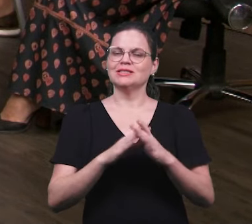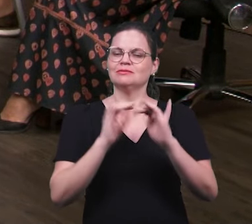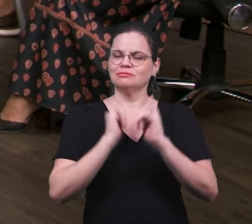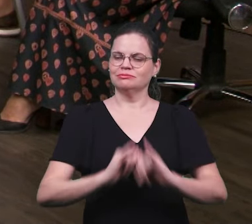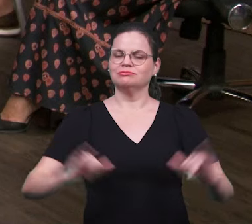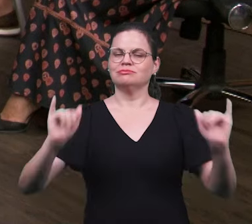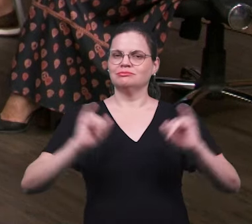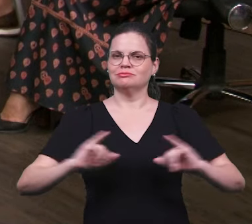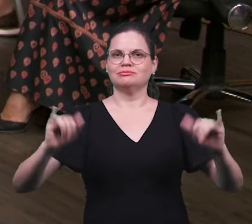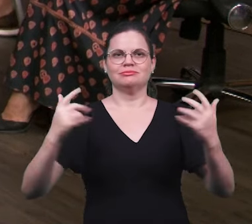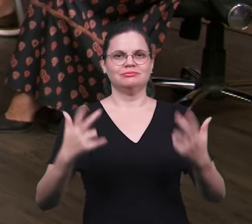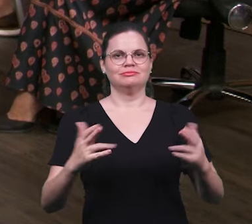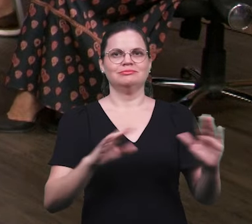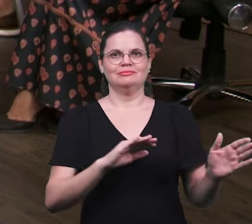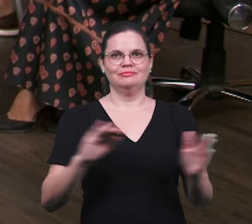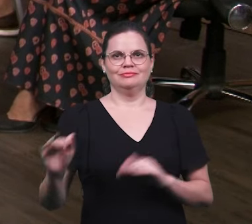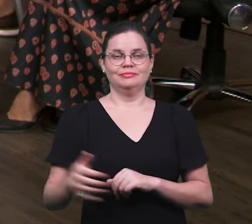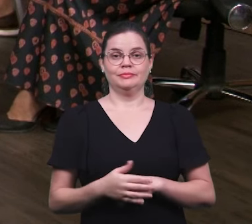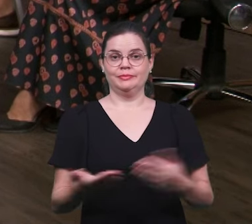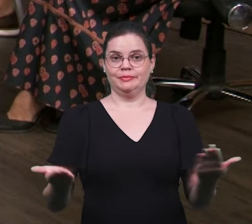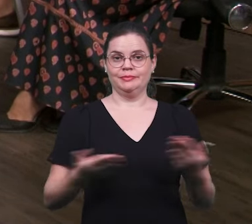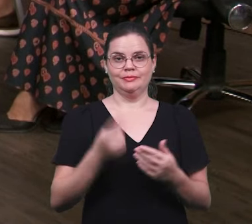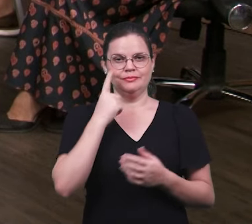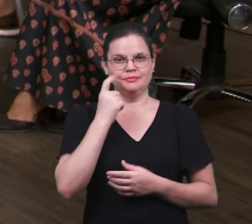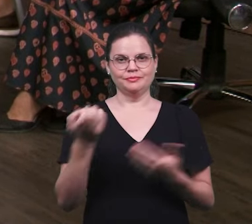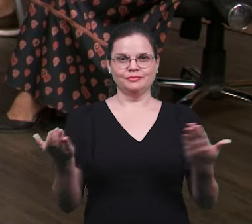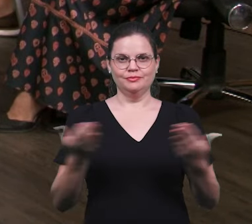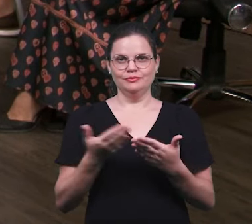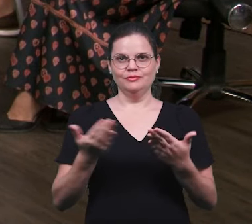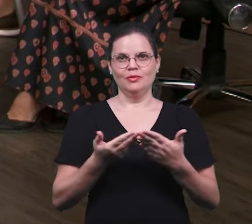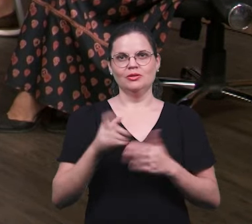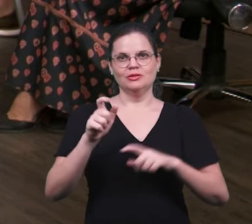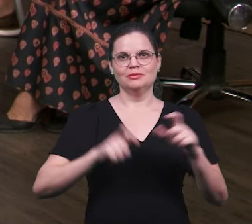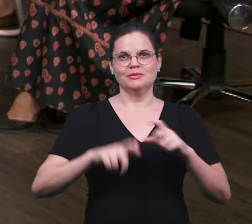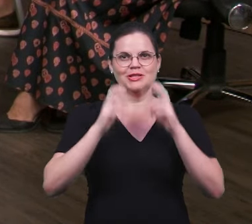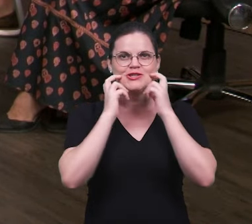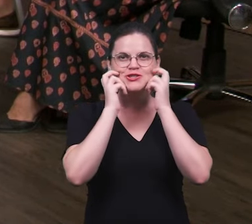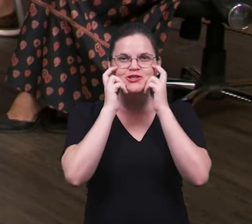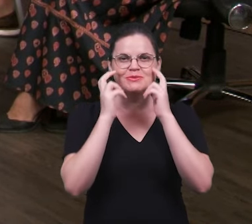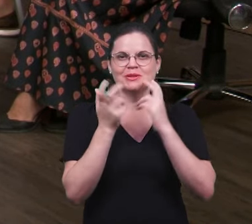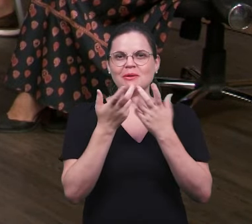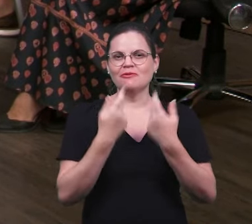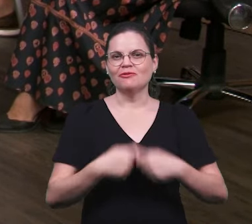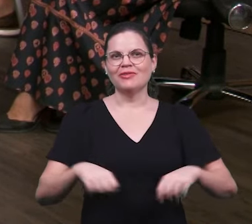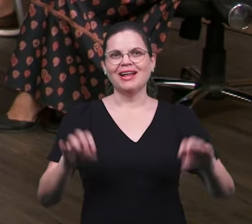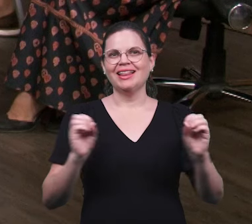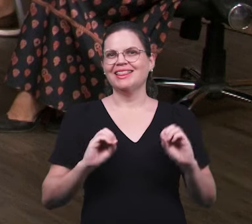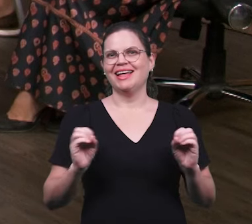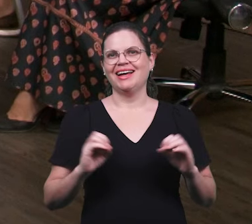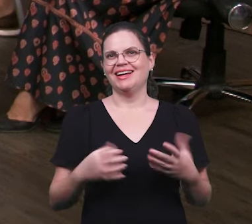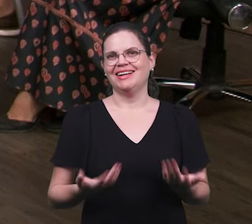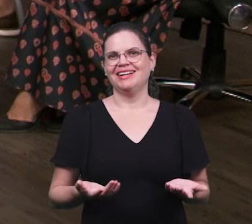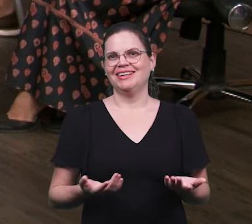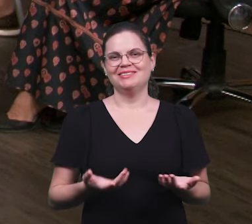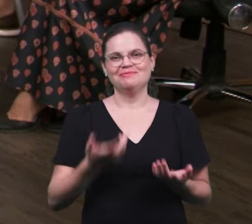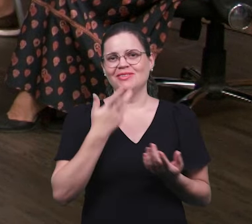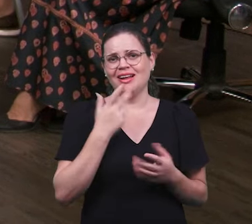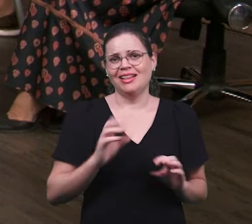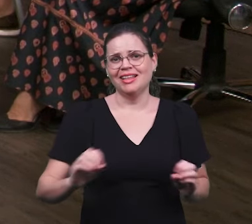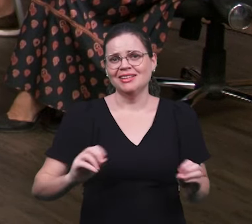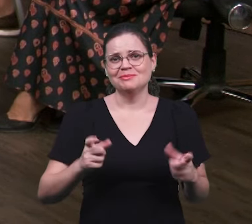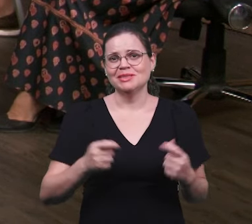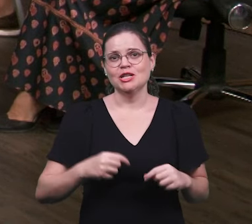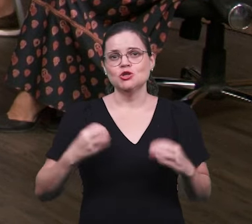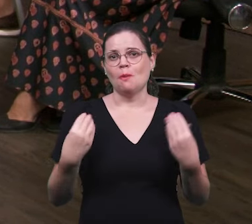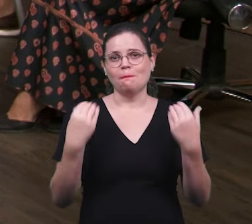E é interessante, pastor, porque hoje na rede social até o tímido, né? Não precisa dizer nenhuma palavra. Não precisa nem dizer